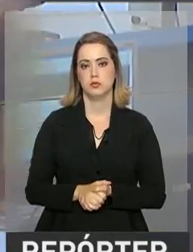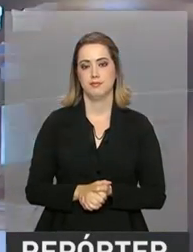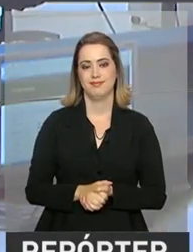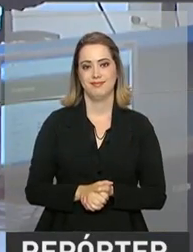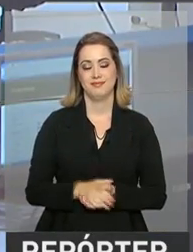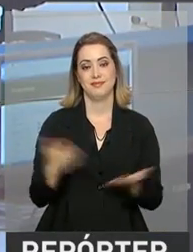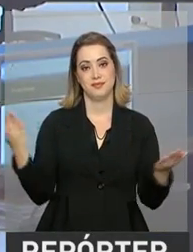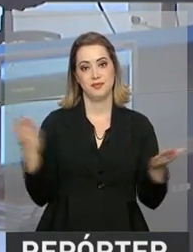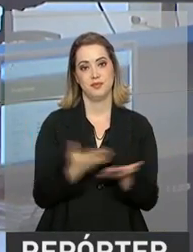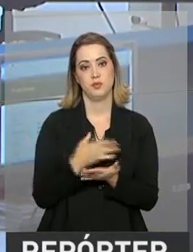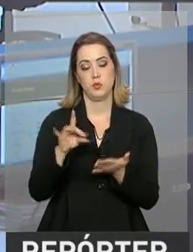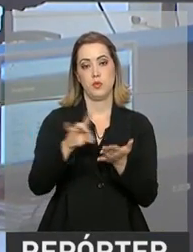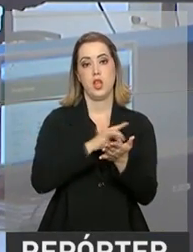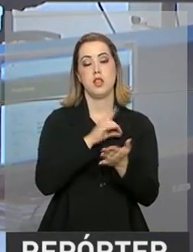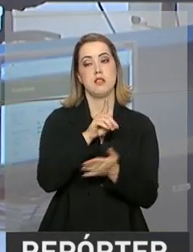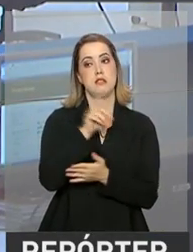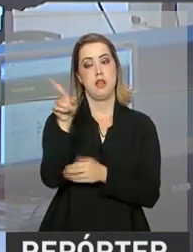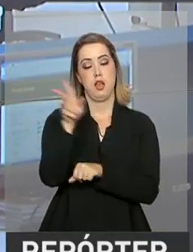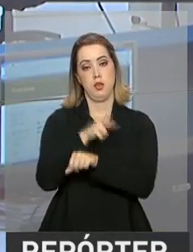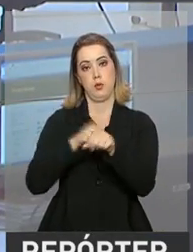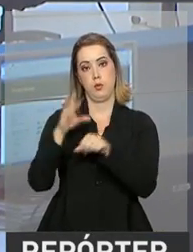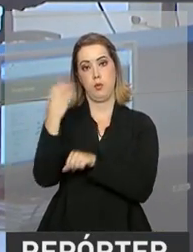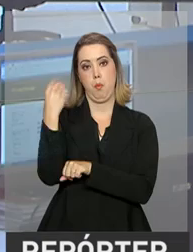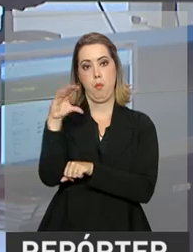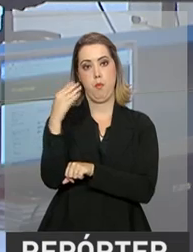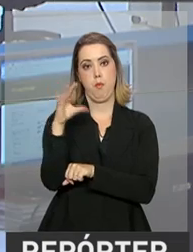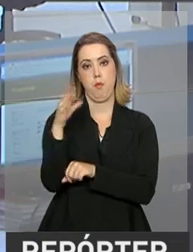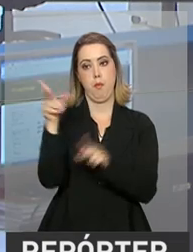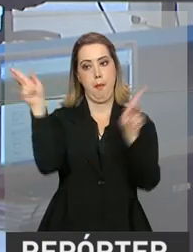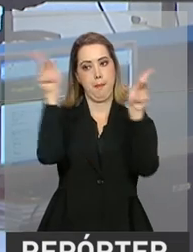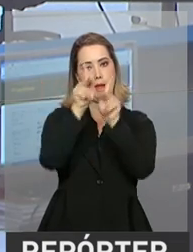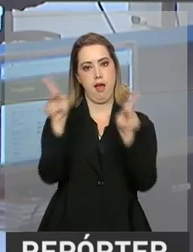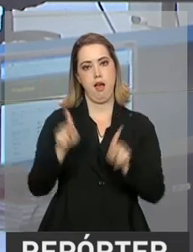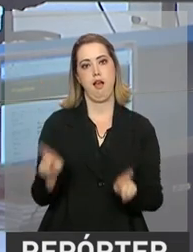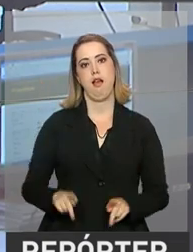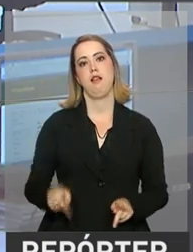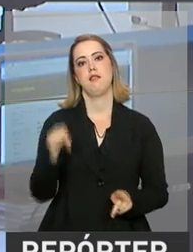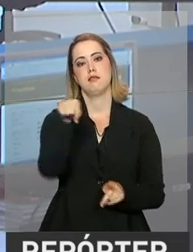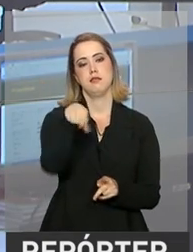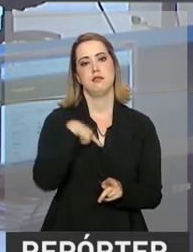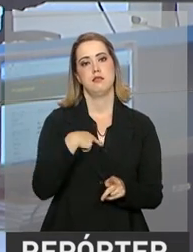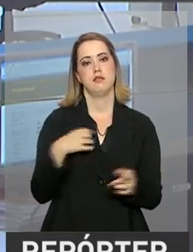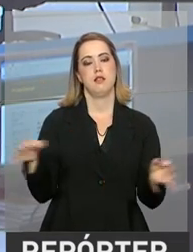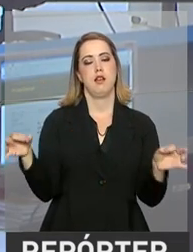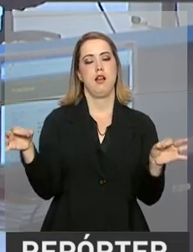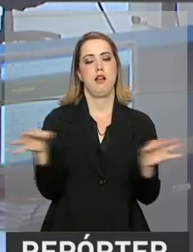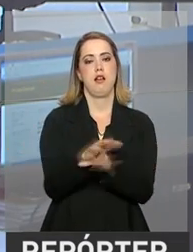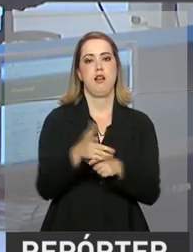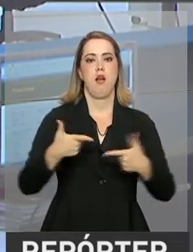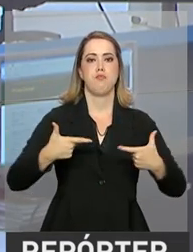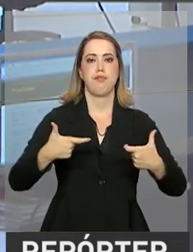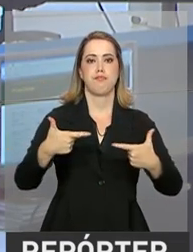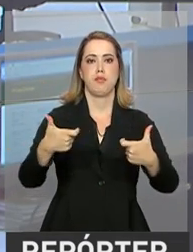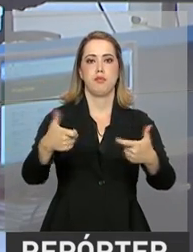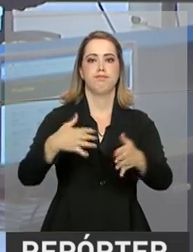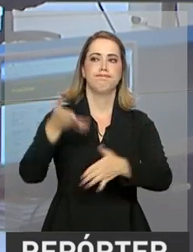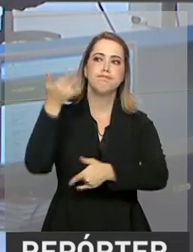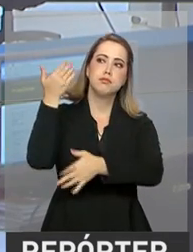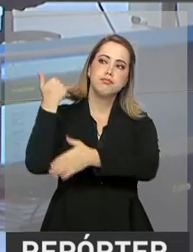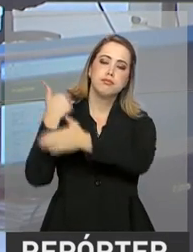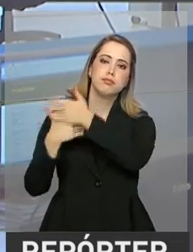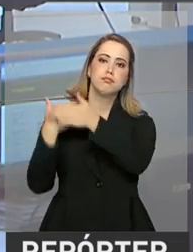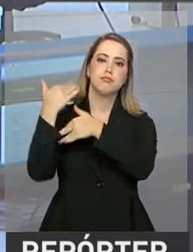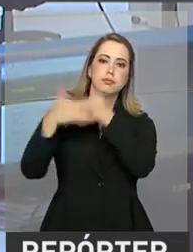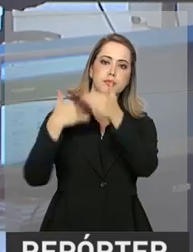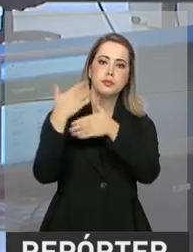Será assinado hoje na Colômbia o acordo de paz que põe fim a um dos mais antigos conflitos da América Latina. O ministro das Relações Exteriores,